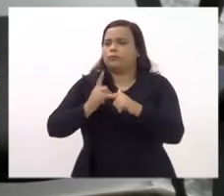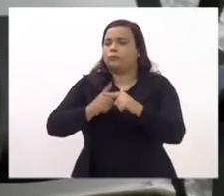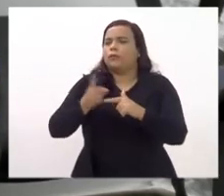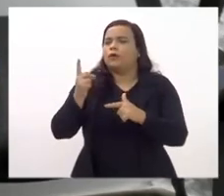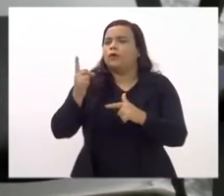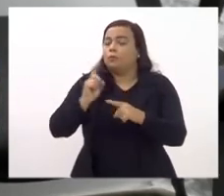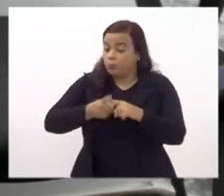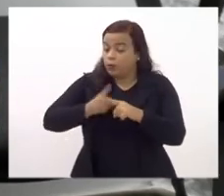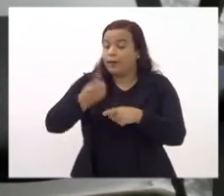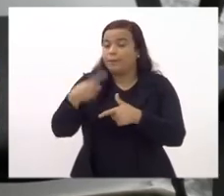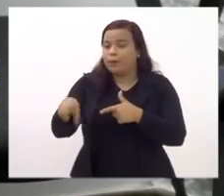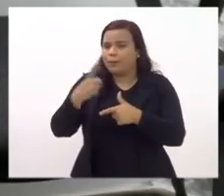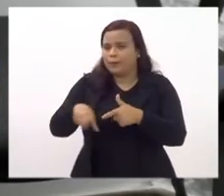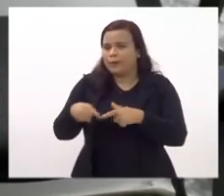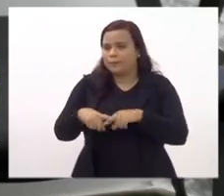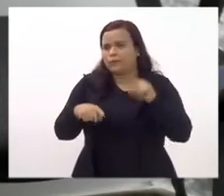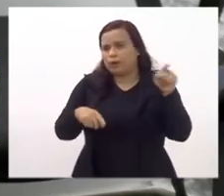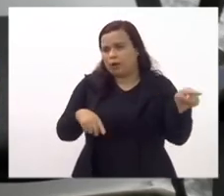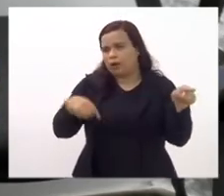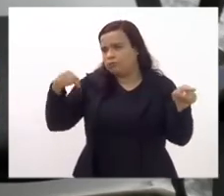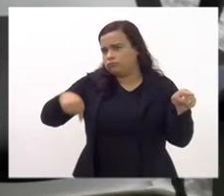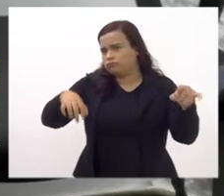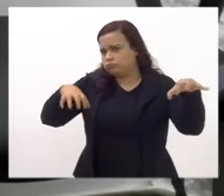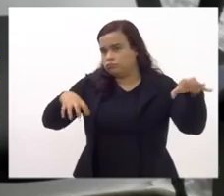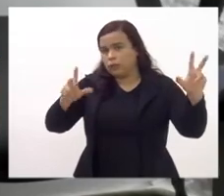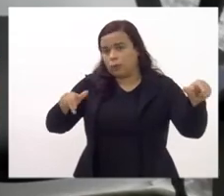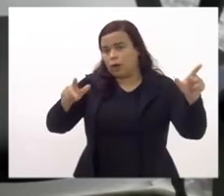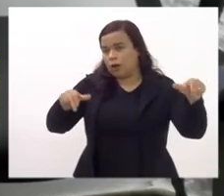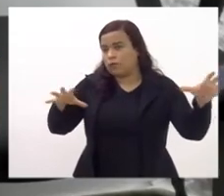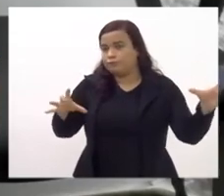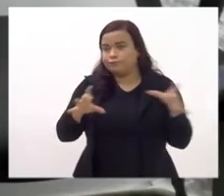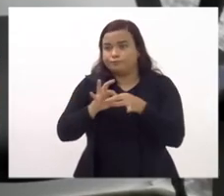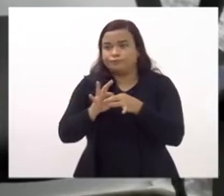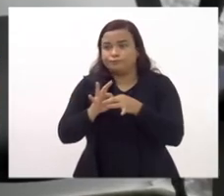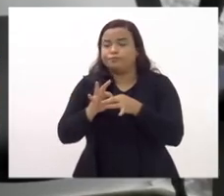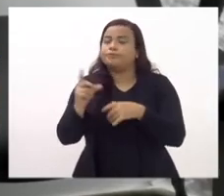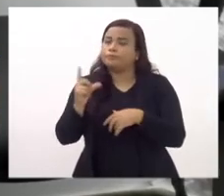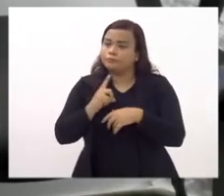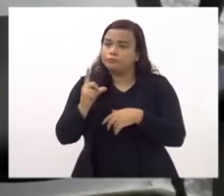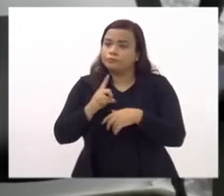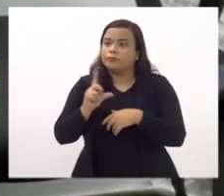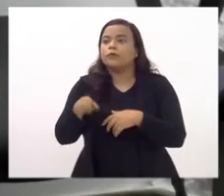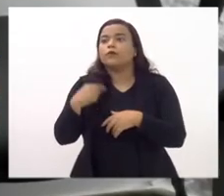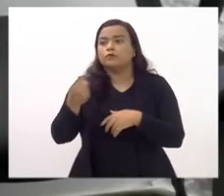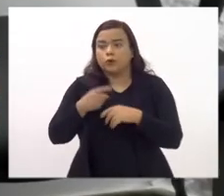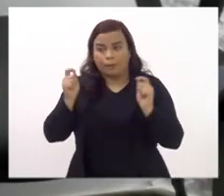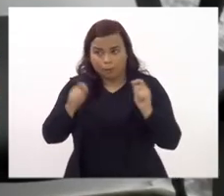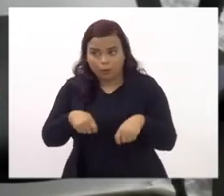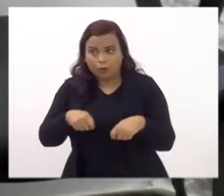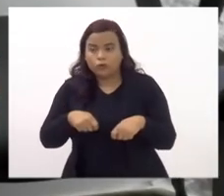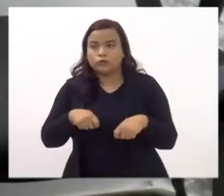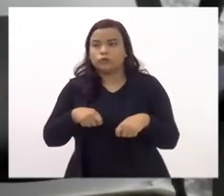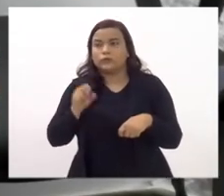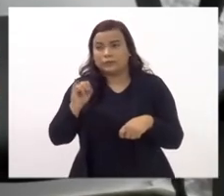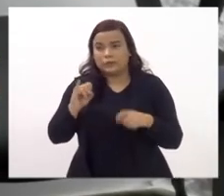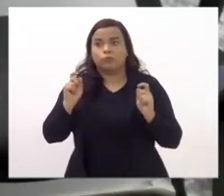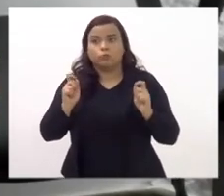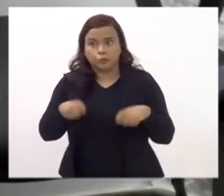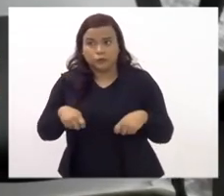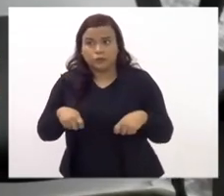problemas do subsequente são os problemas do concomitante, a gente pode, se for